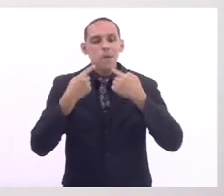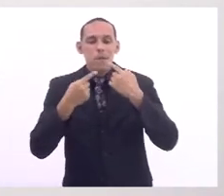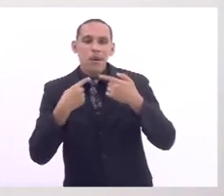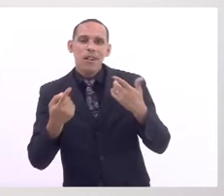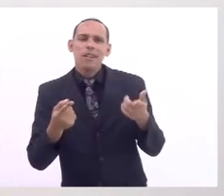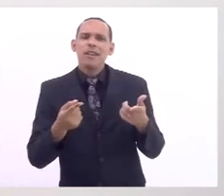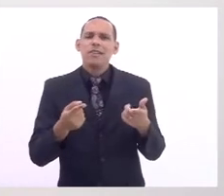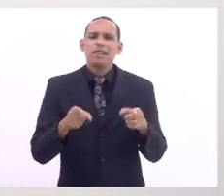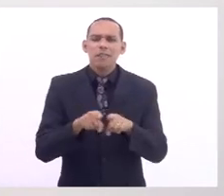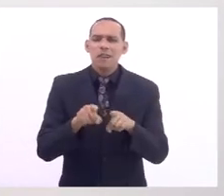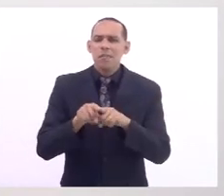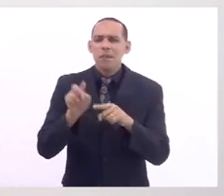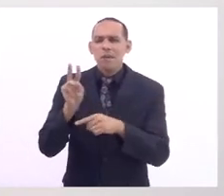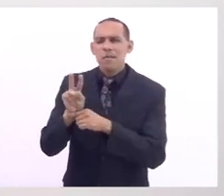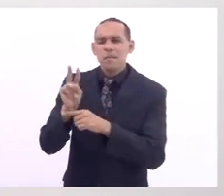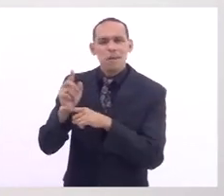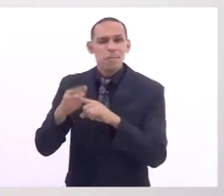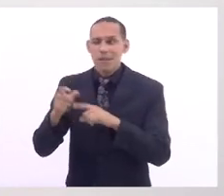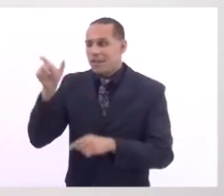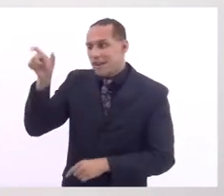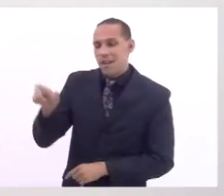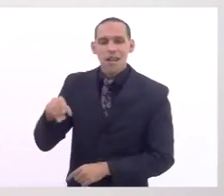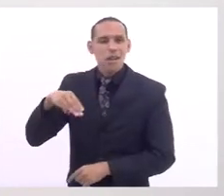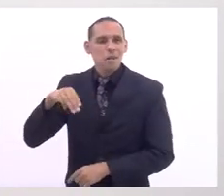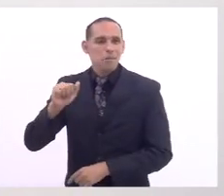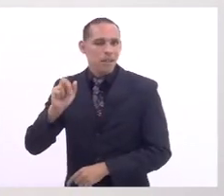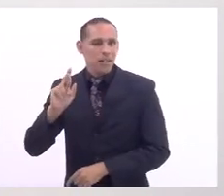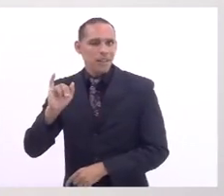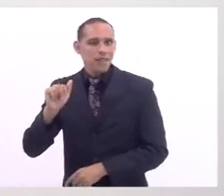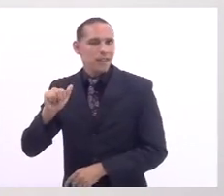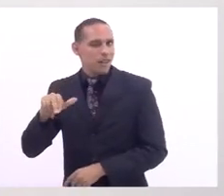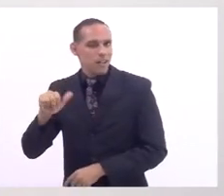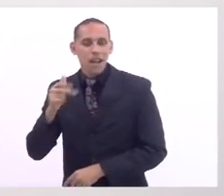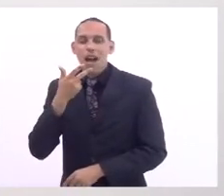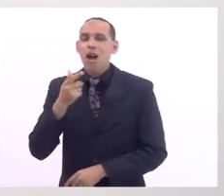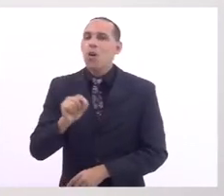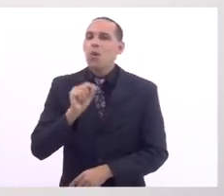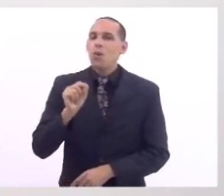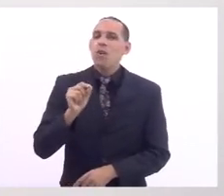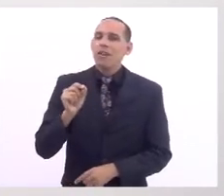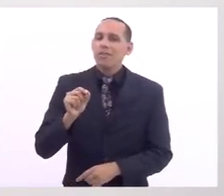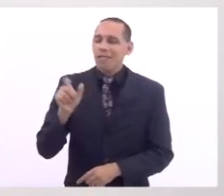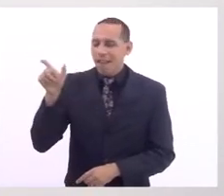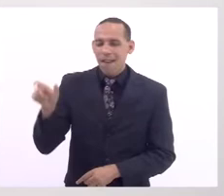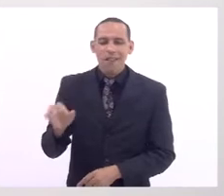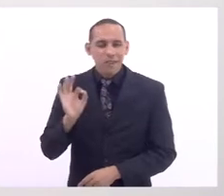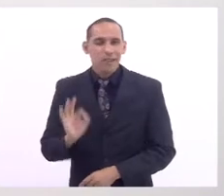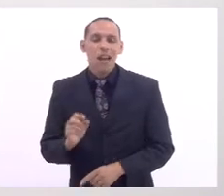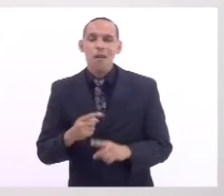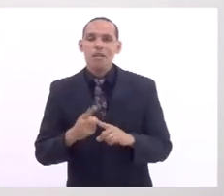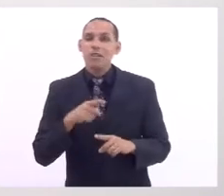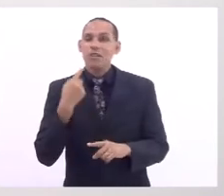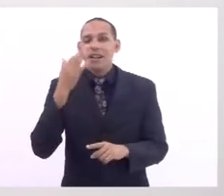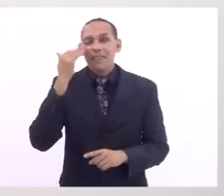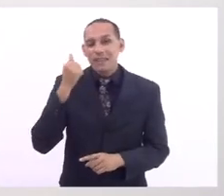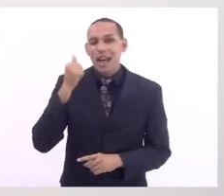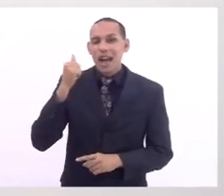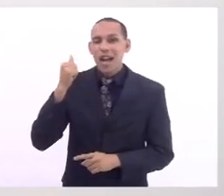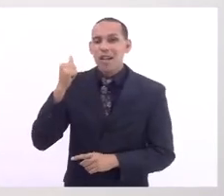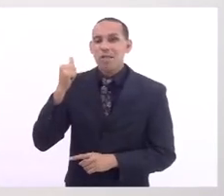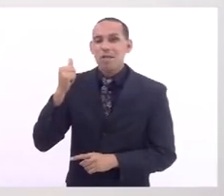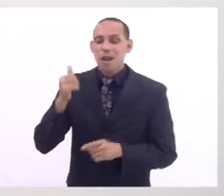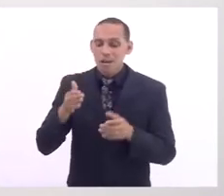porque acha que a Mariana hoje foi muito feliz no seu relato isso nos dá esperança porque a gente sabe qual foi o caminho